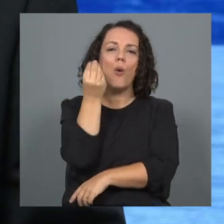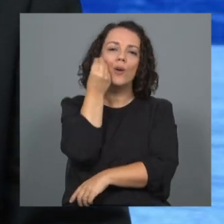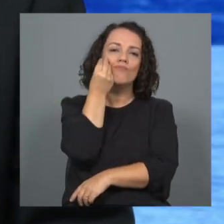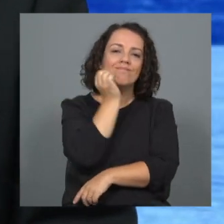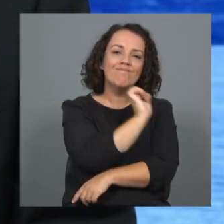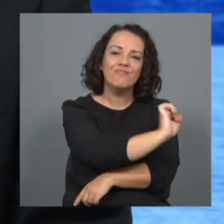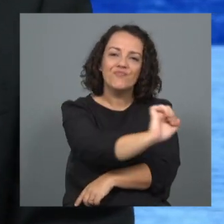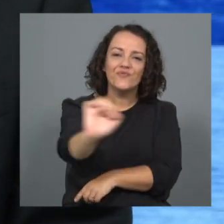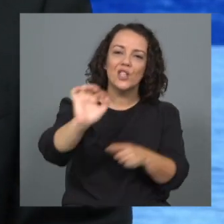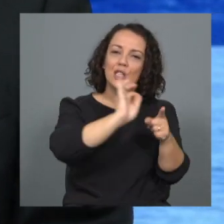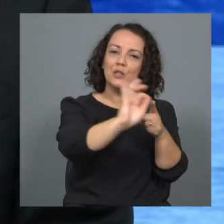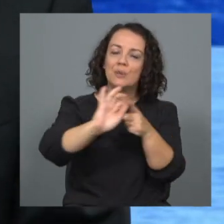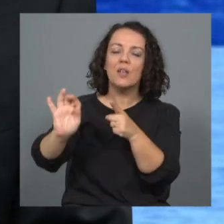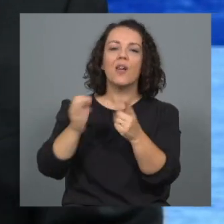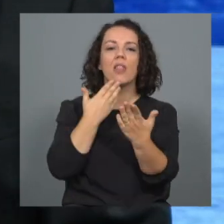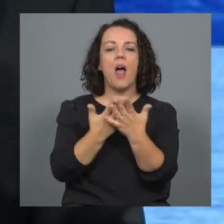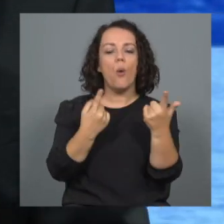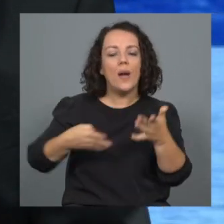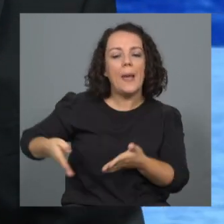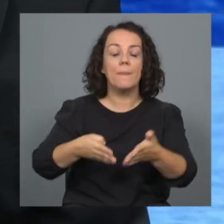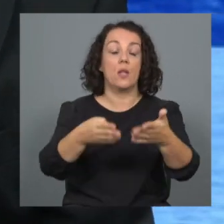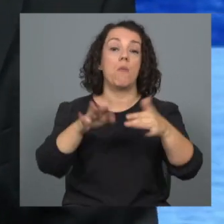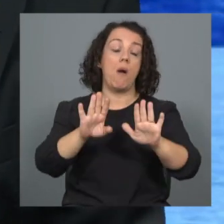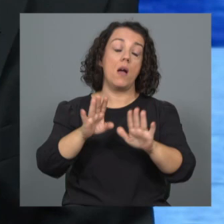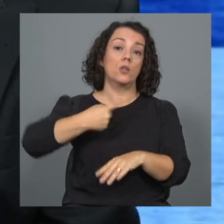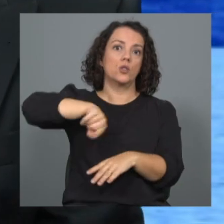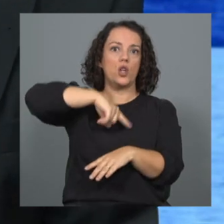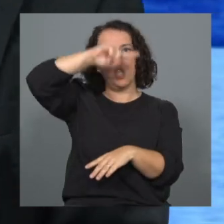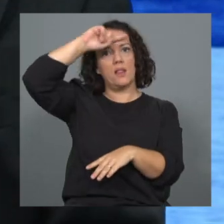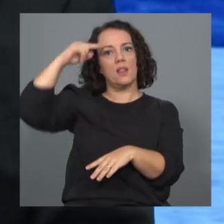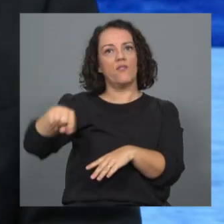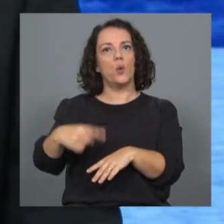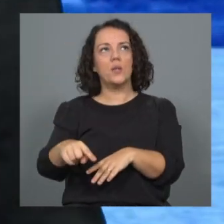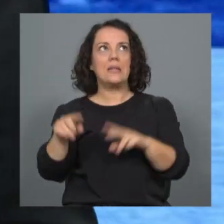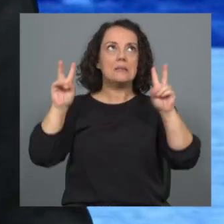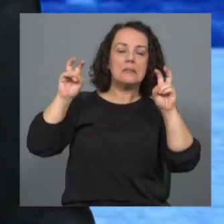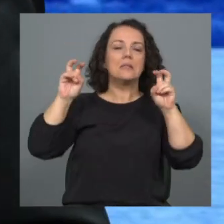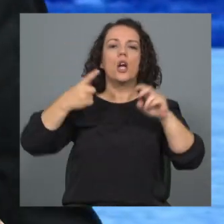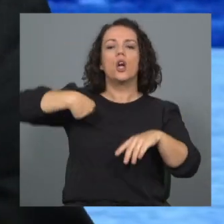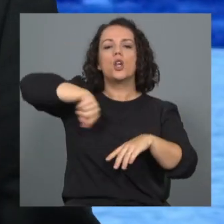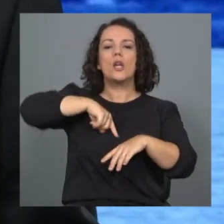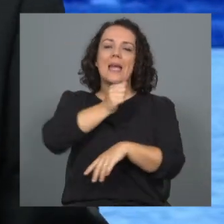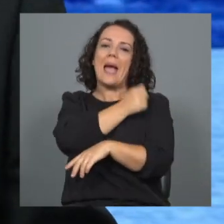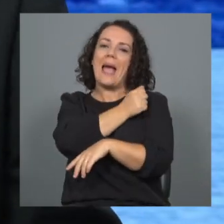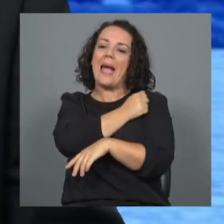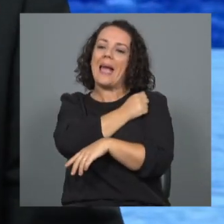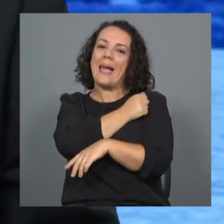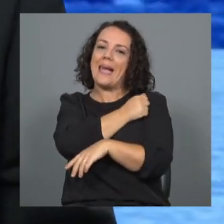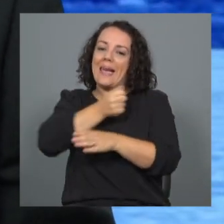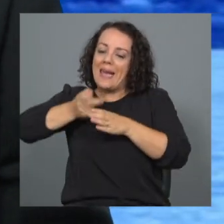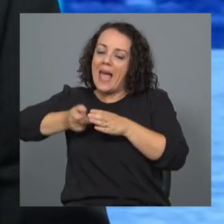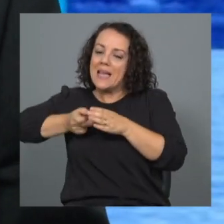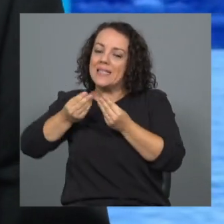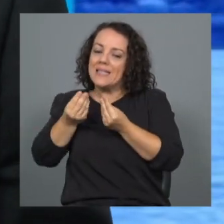comum. A dificuldade às vezes é que nós somos humanos e achamos que a nossa casinha é mais direta do que a casinha do vizinho.